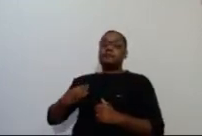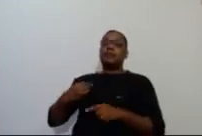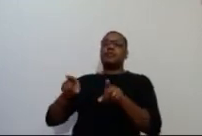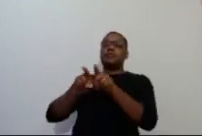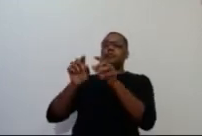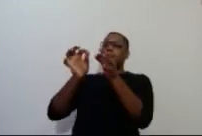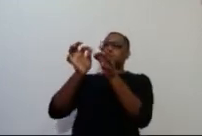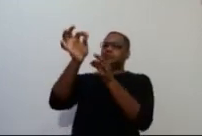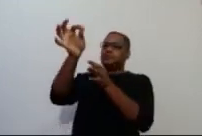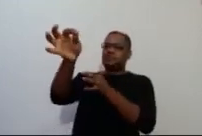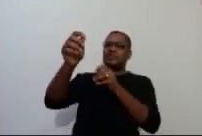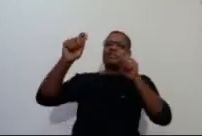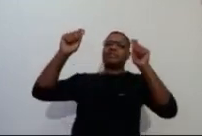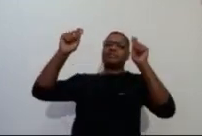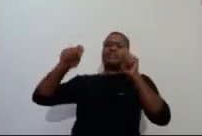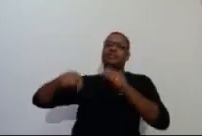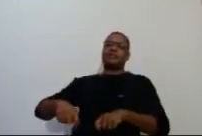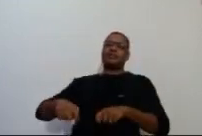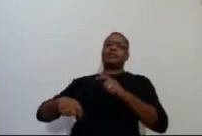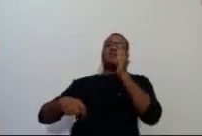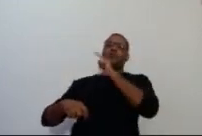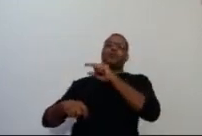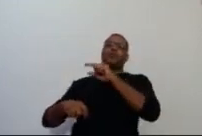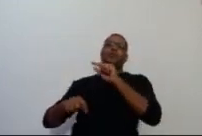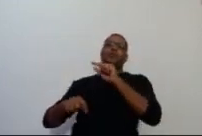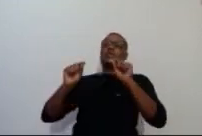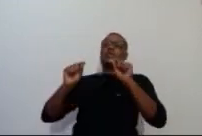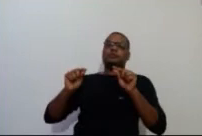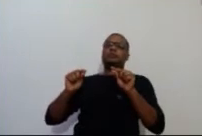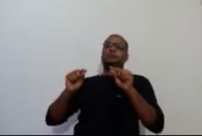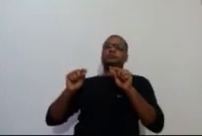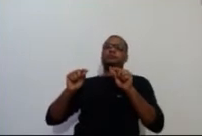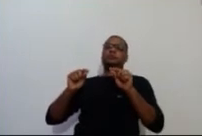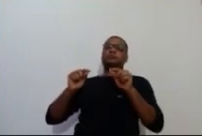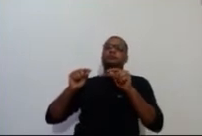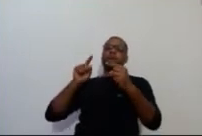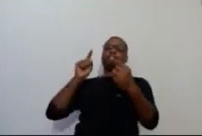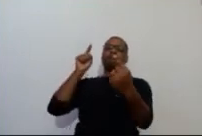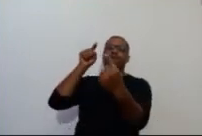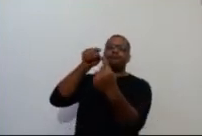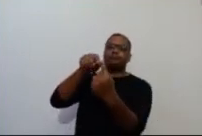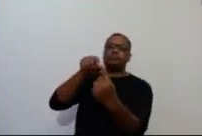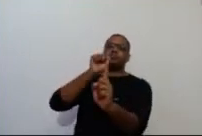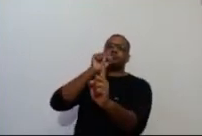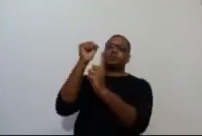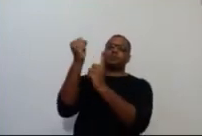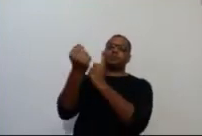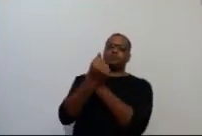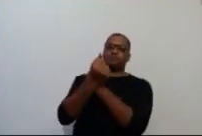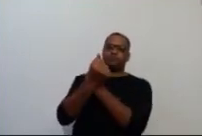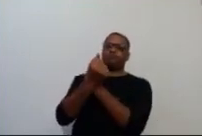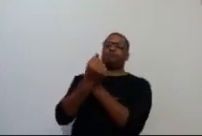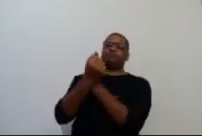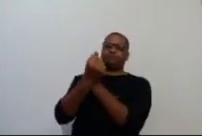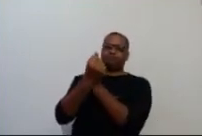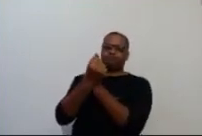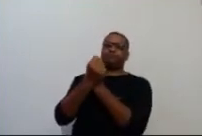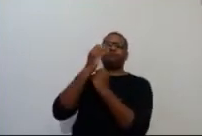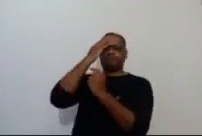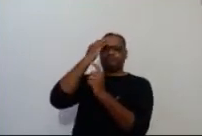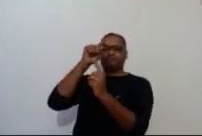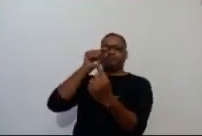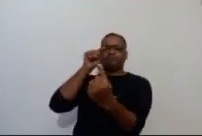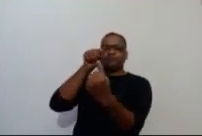meios para a gente fazer, para que o SENAC alcance o seu objetivo social, para o seu objetivo de inclusão